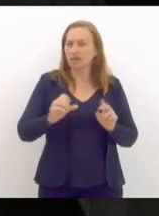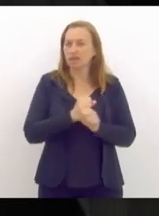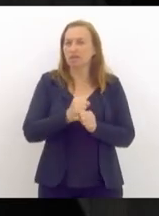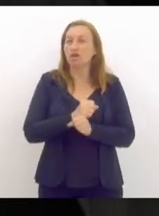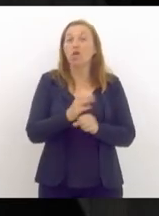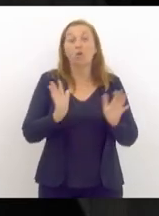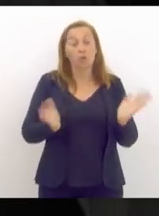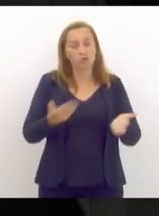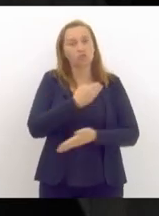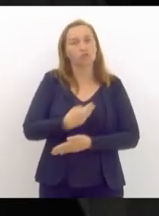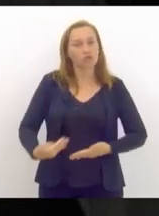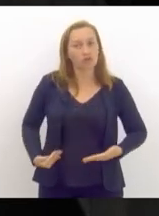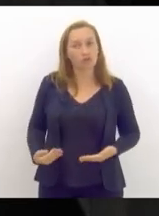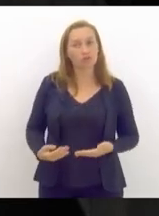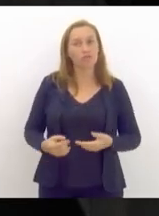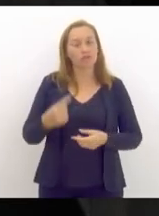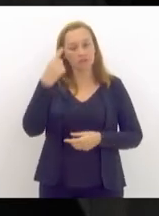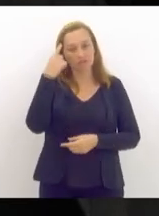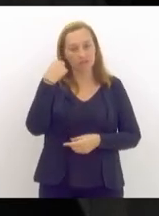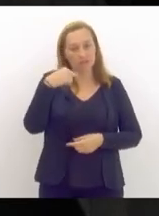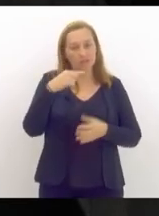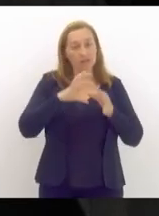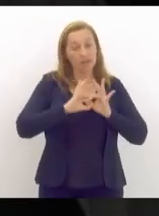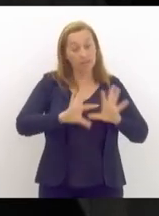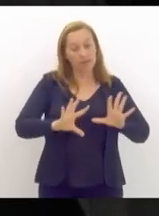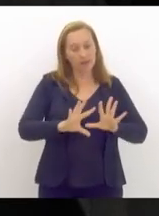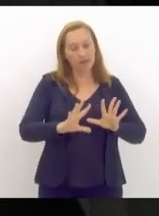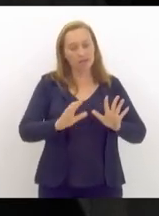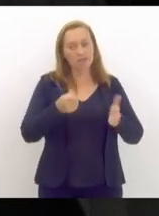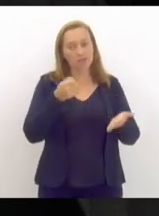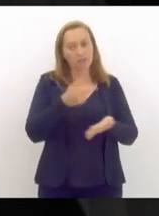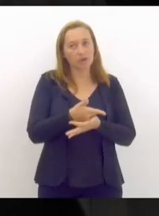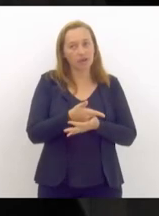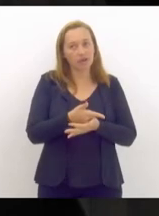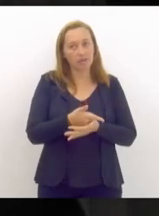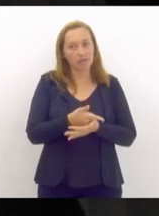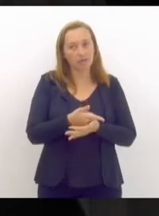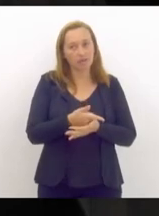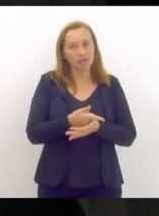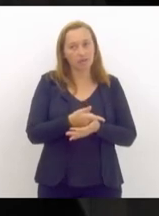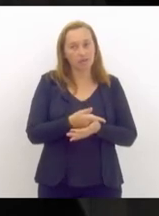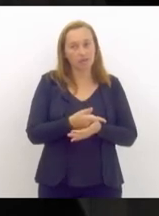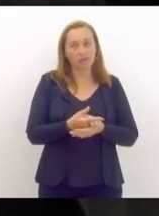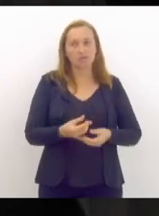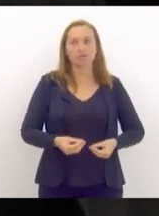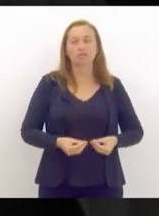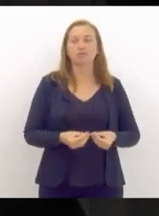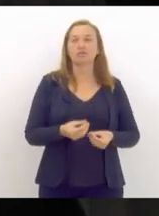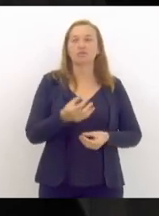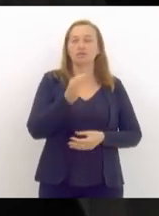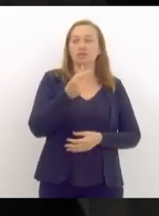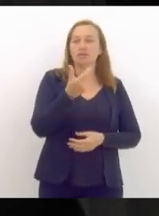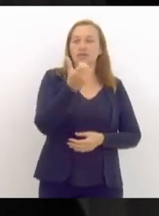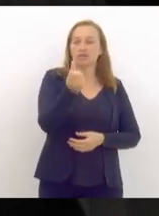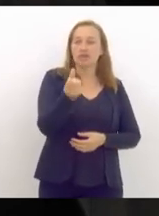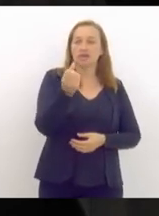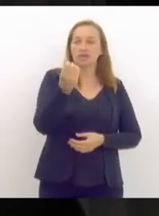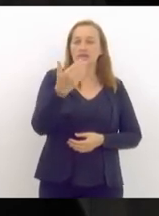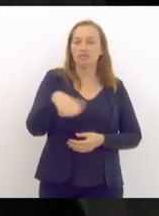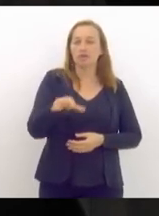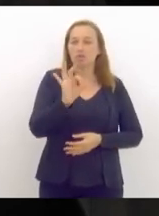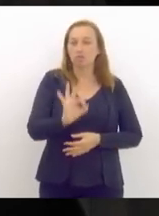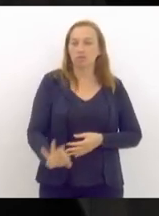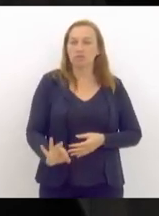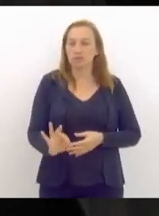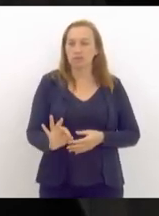deveria ter dado a ordem de pagamento para a reposição dos 6,5% para os membros